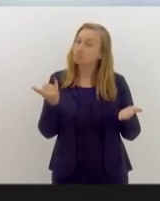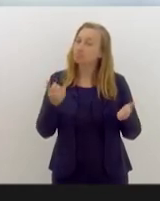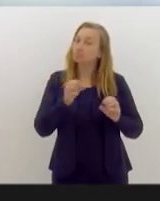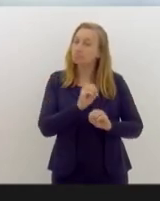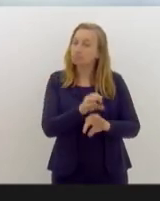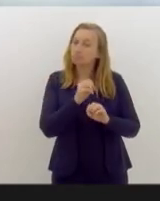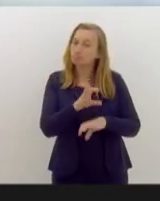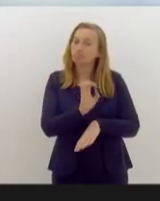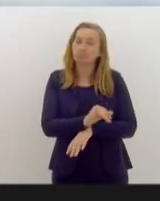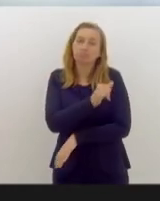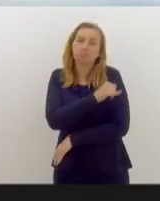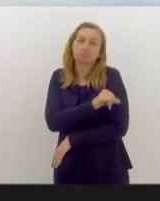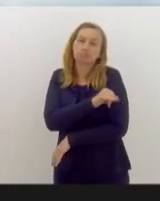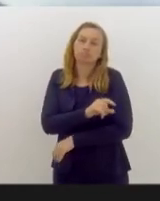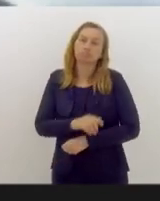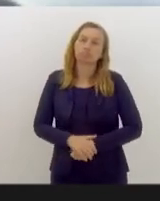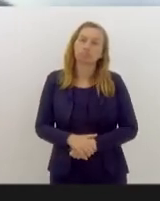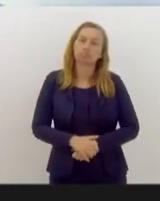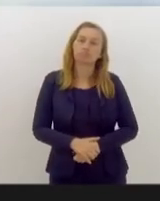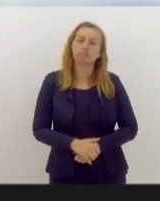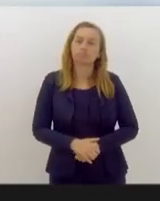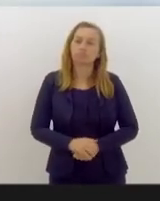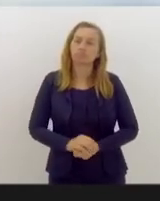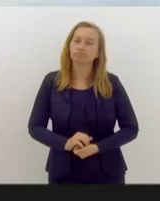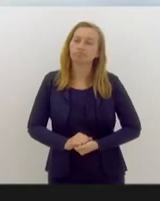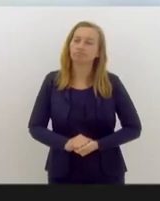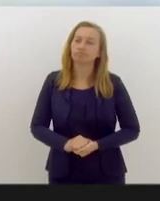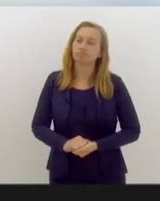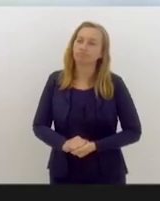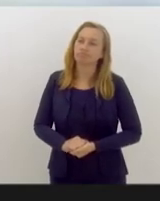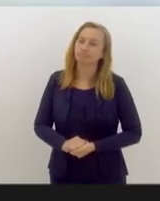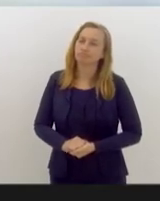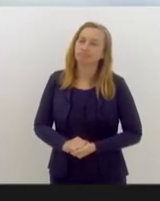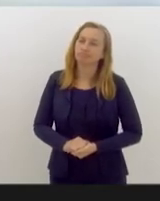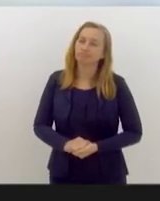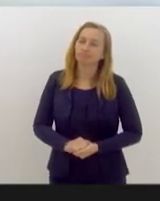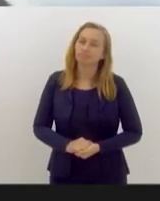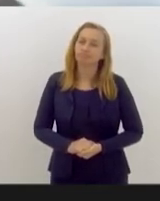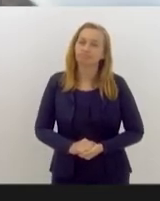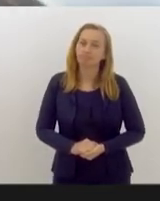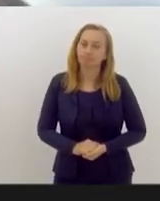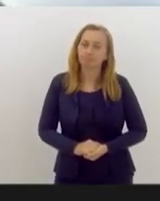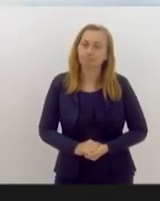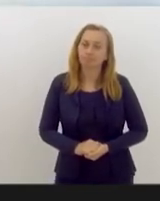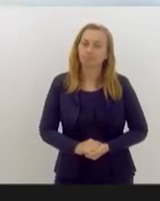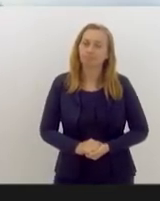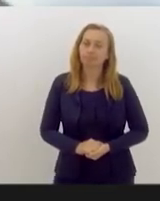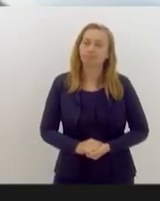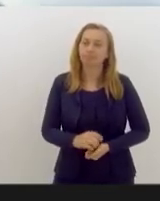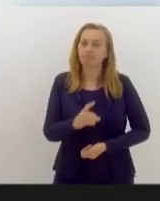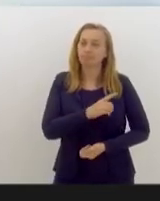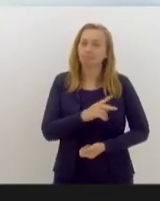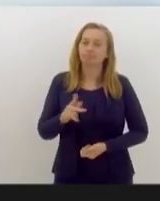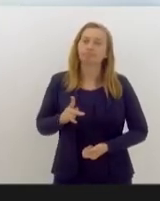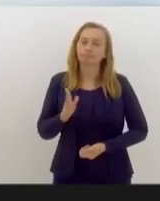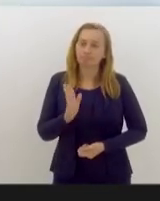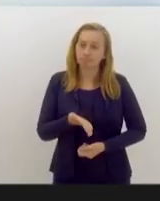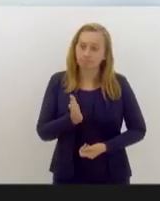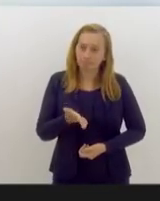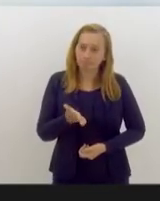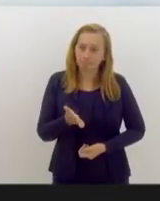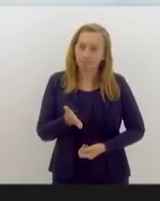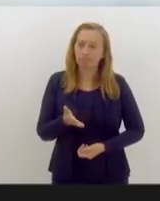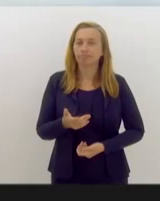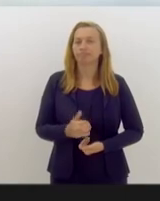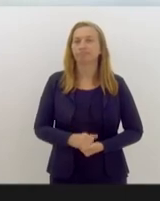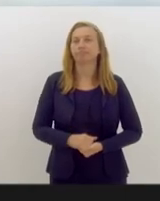no estado do Rio de Janeiro não se torne, como alguns sinais, já, pelo menos para a Defensoria Pública, já